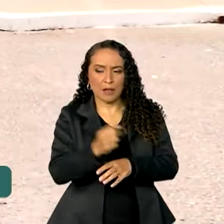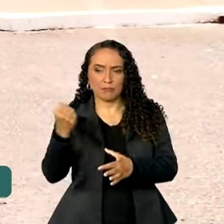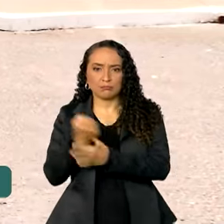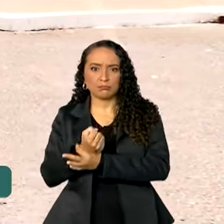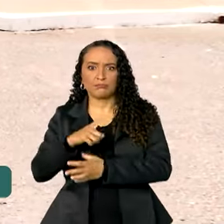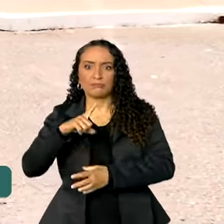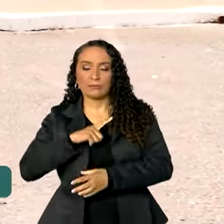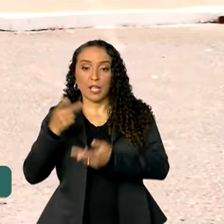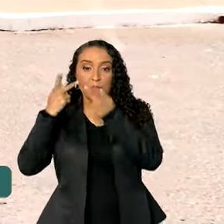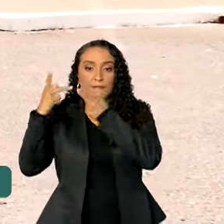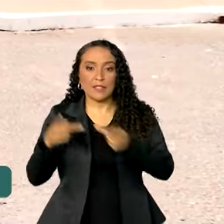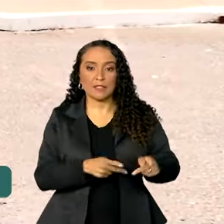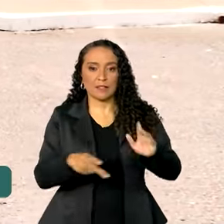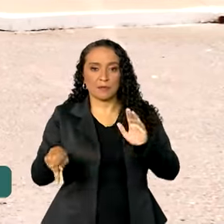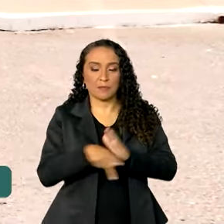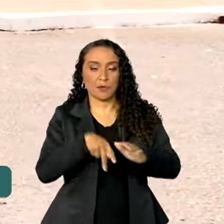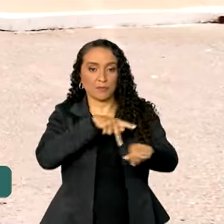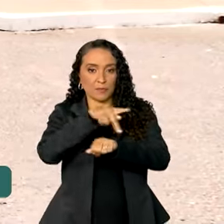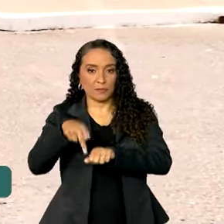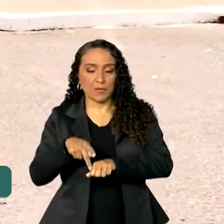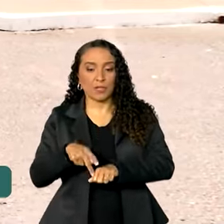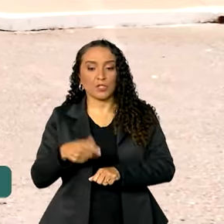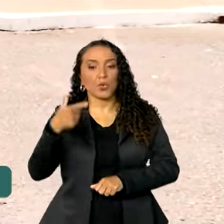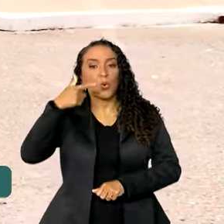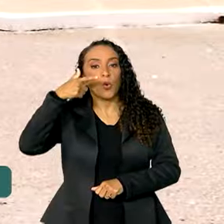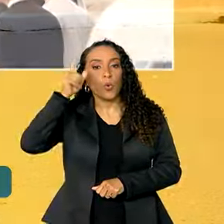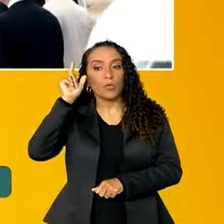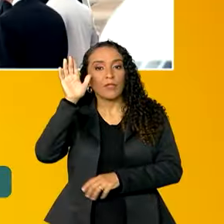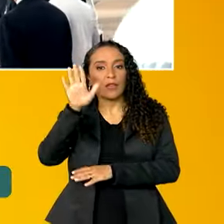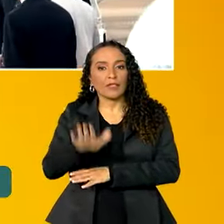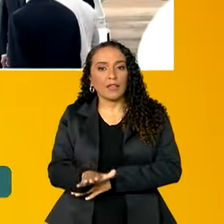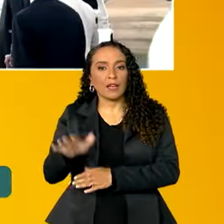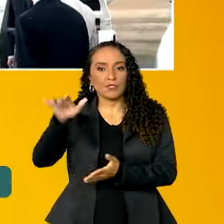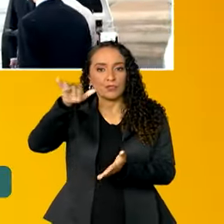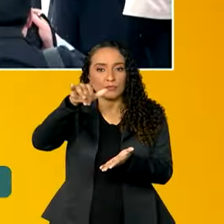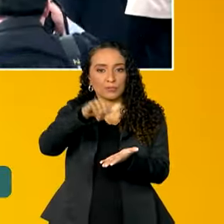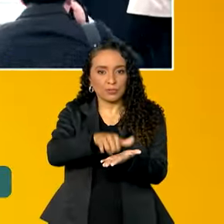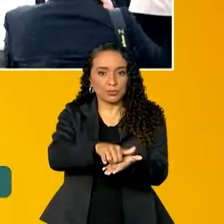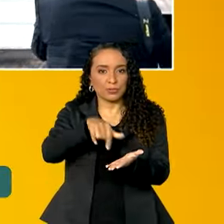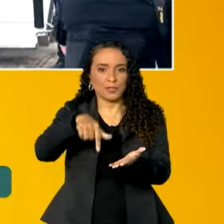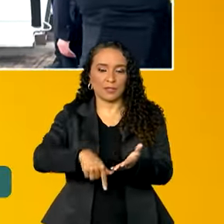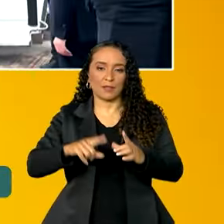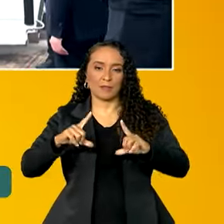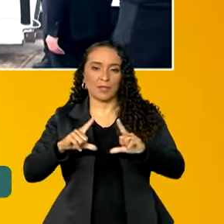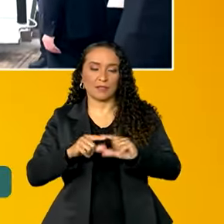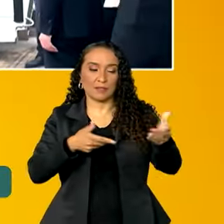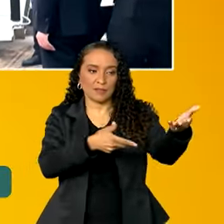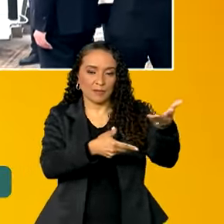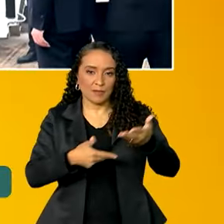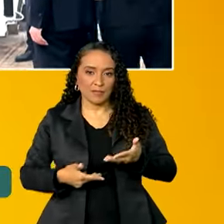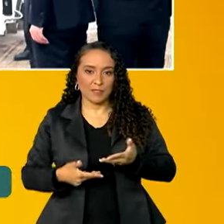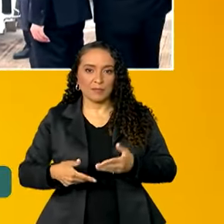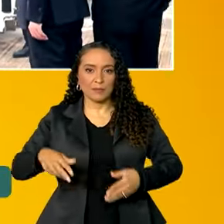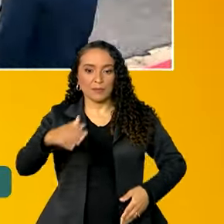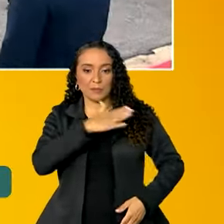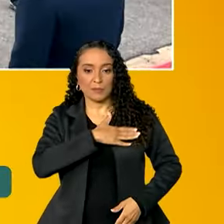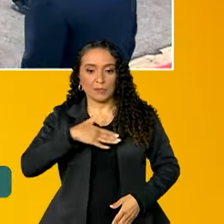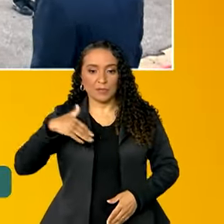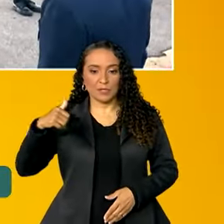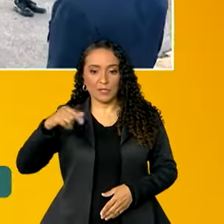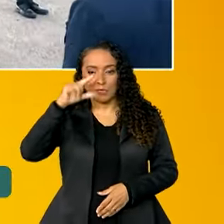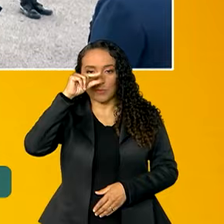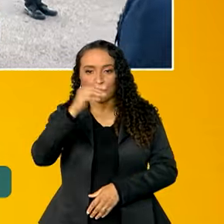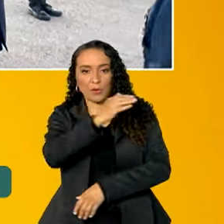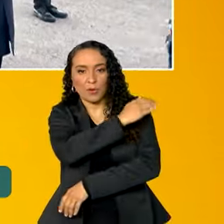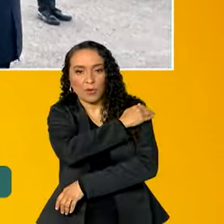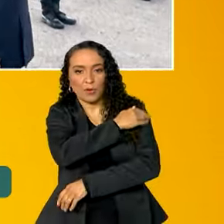uma visita de Estado. Xi Jinping pousou ontem à tarde na base aérea de Brasília e foi recepcionado pelos ministros Rui Costa, da